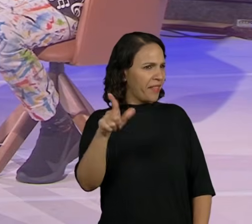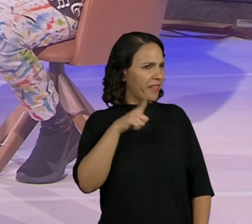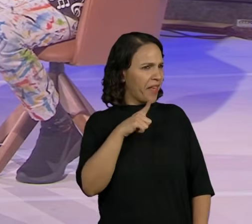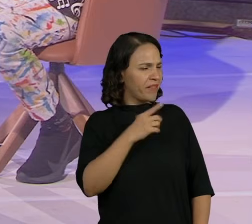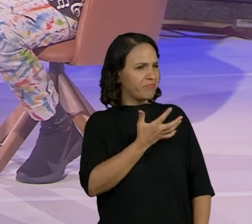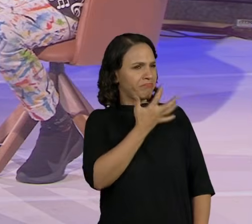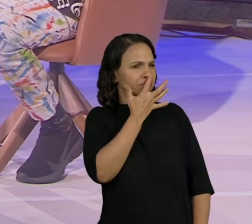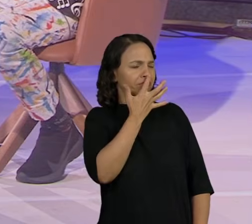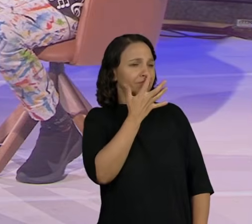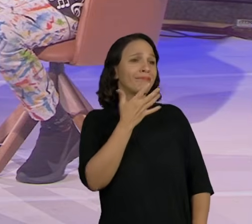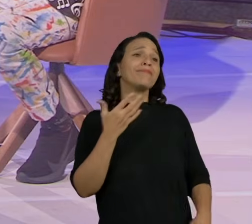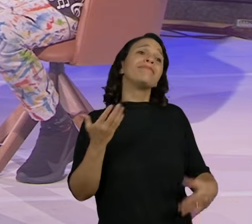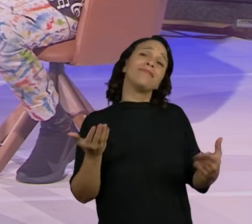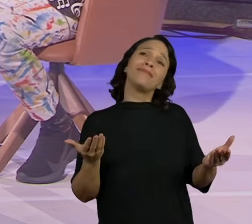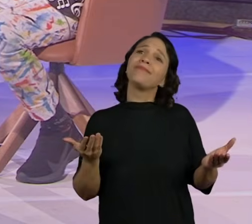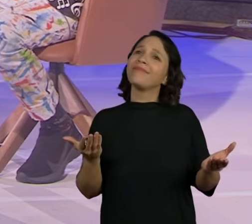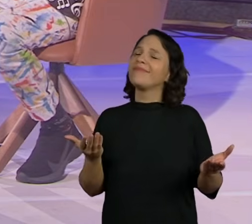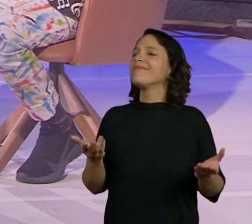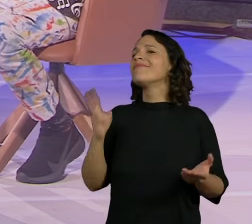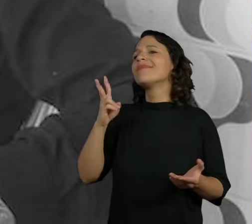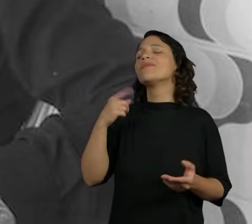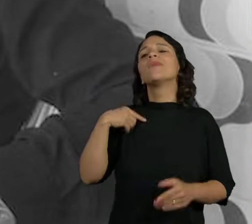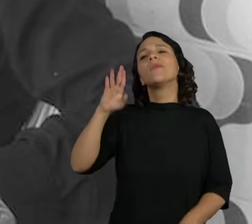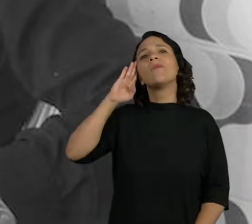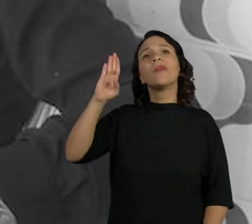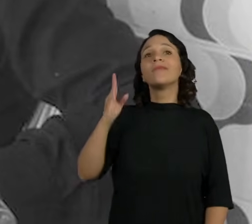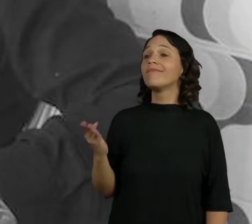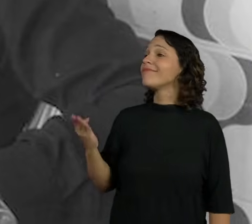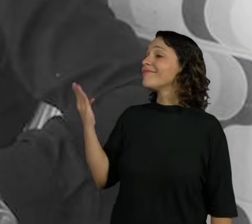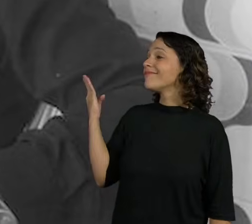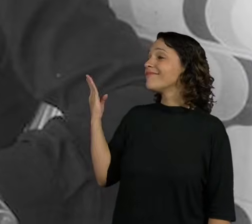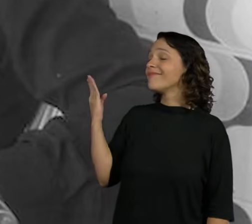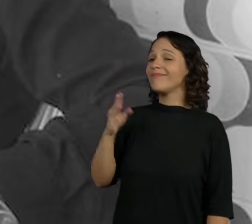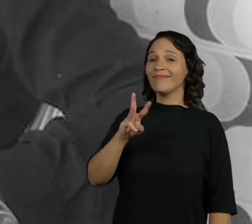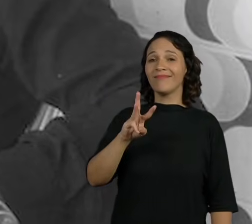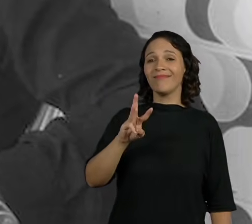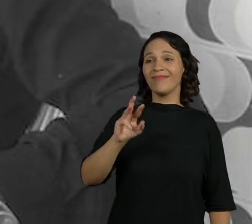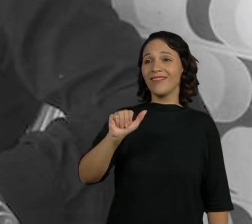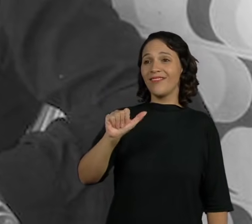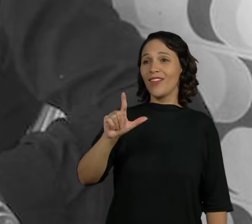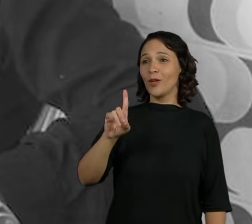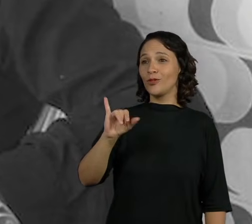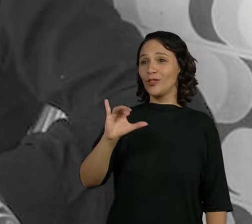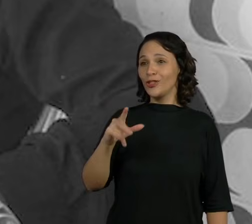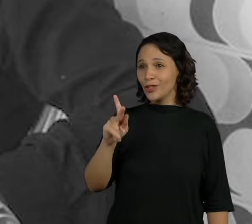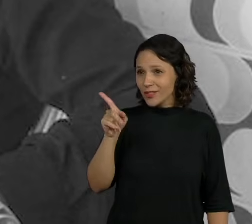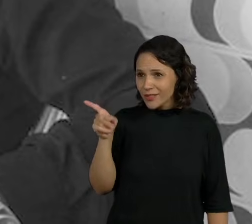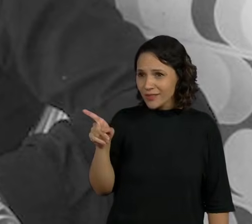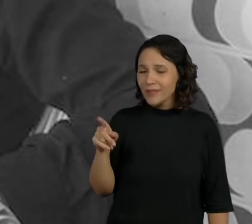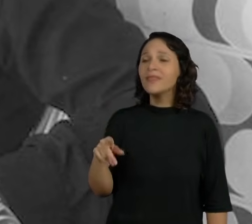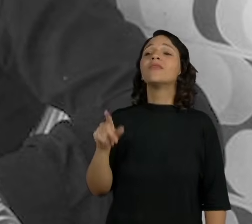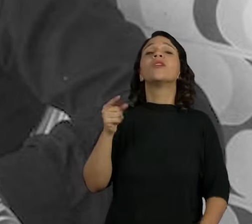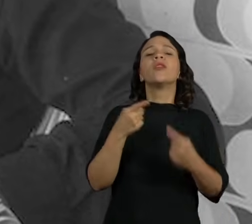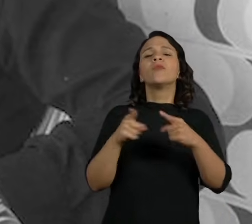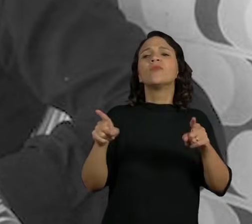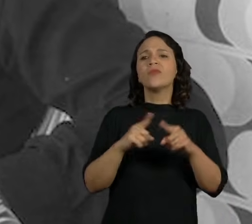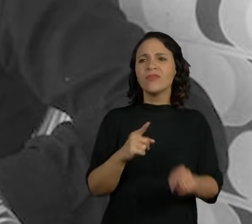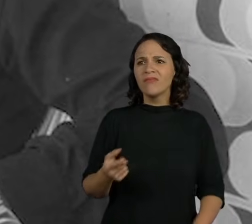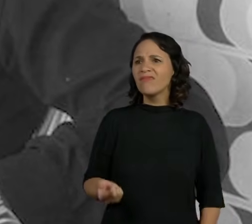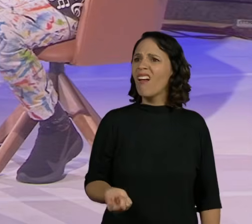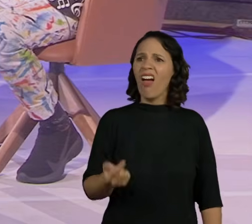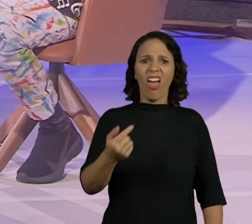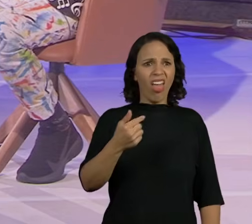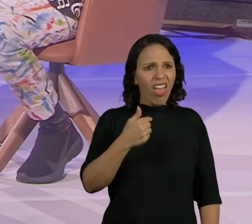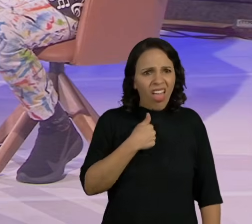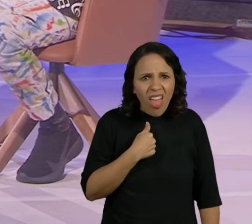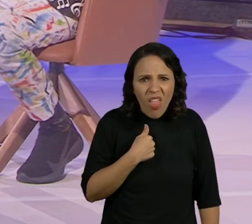Bom, não tem como fugir não, porque o que a gente ouvia mais era Valdir Soriano, né? Valdir Soriano. Valdir Soriano. Eu não sou cachorro não. Eu não né? sou cachorro, não.